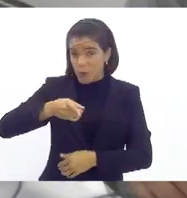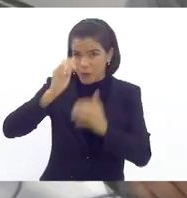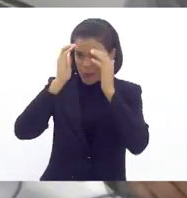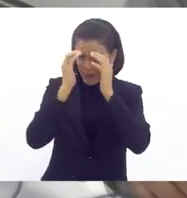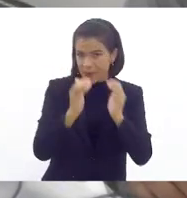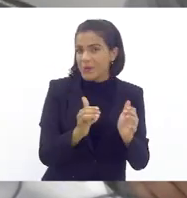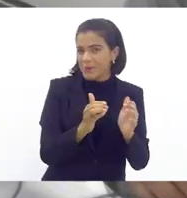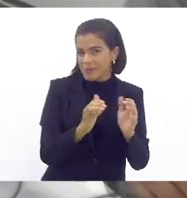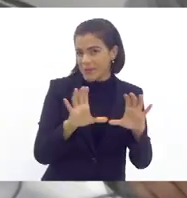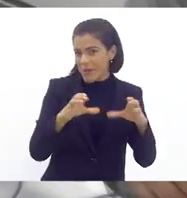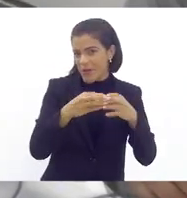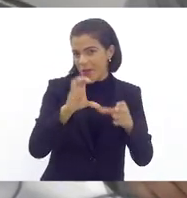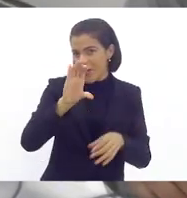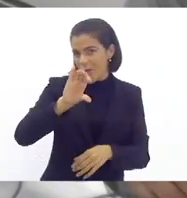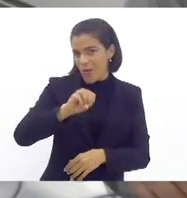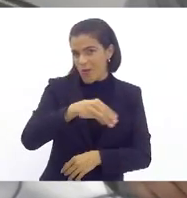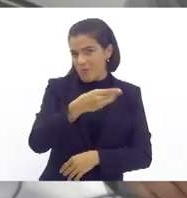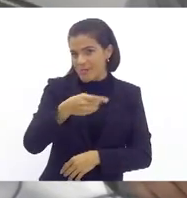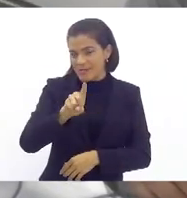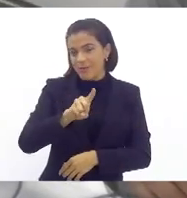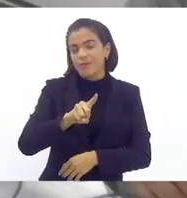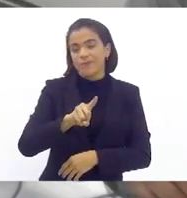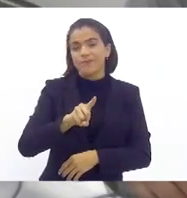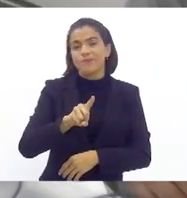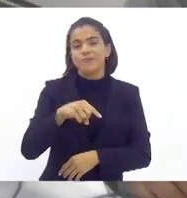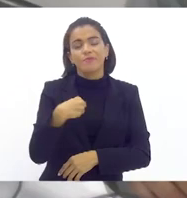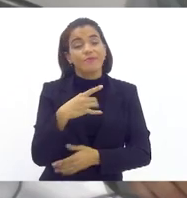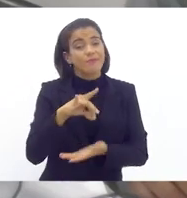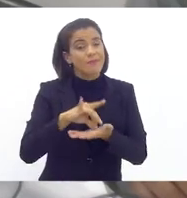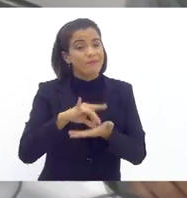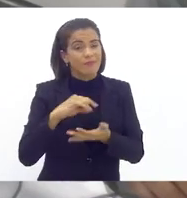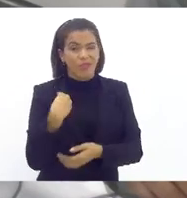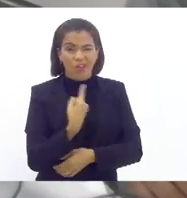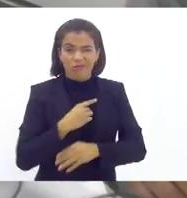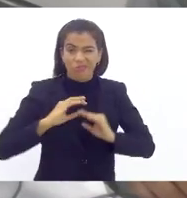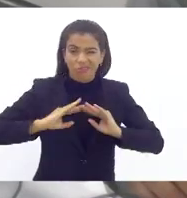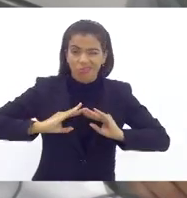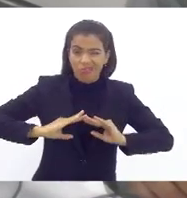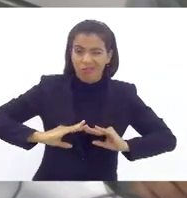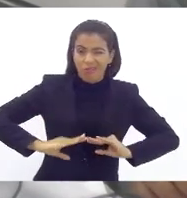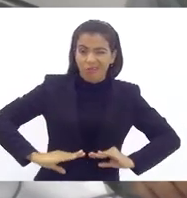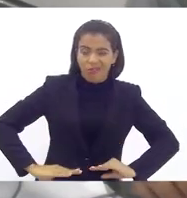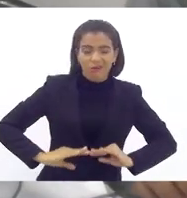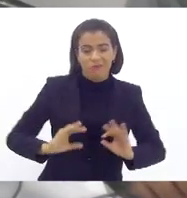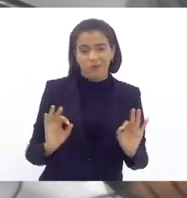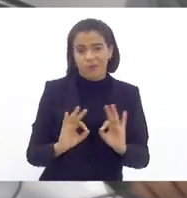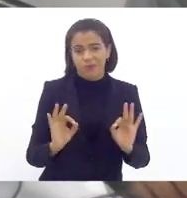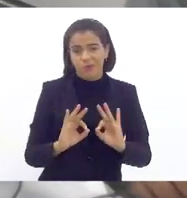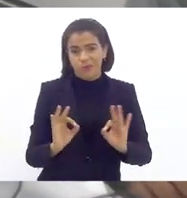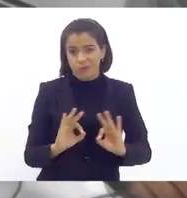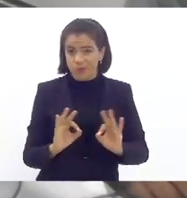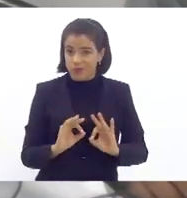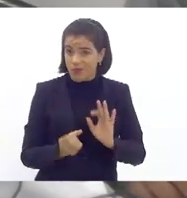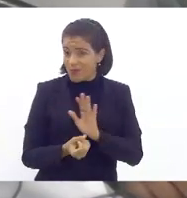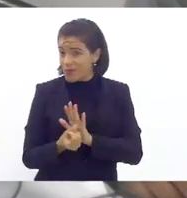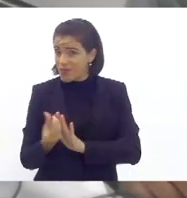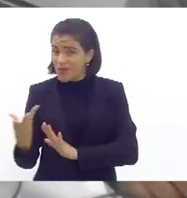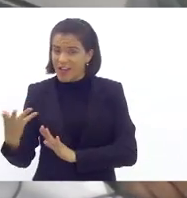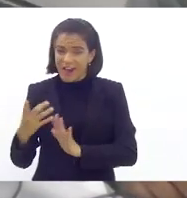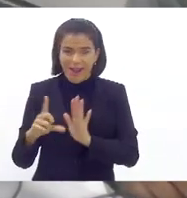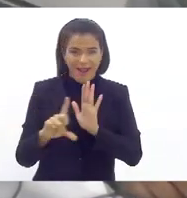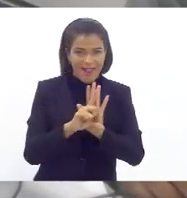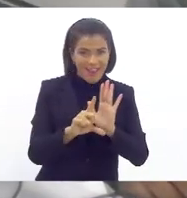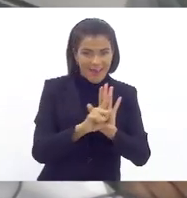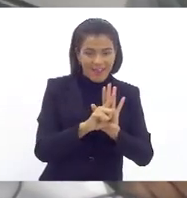comissão do cúmplice. Na verdade, nós não podemos desanimar. Várias leis foram cumpridas